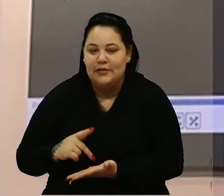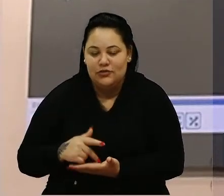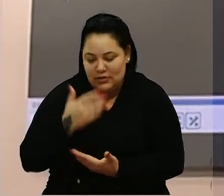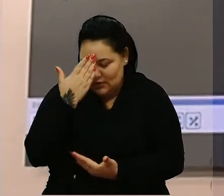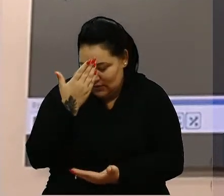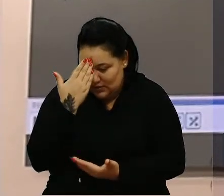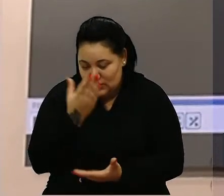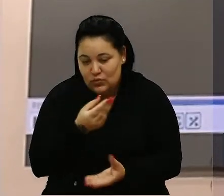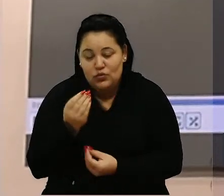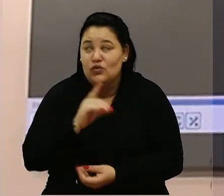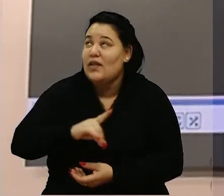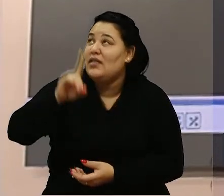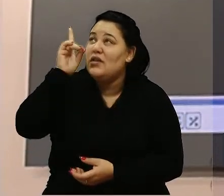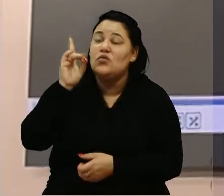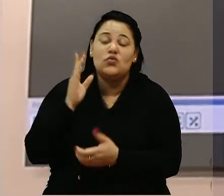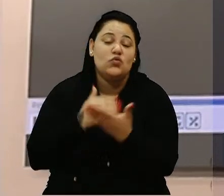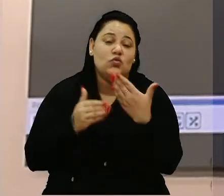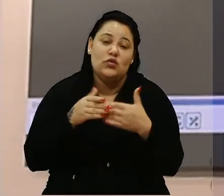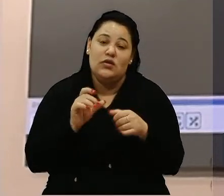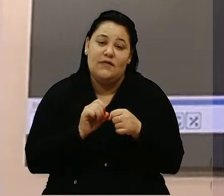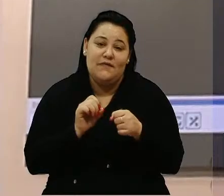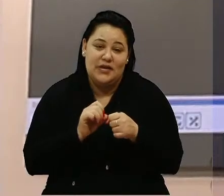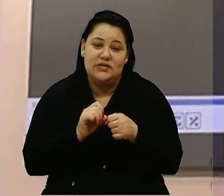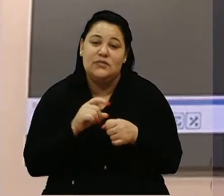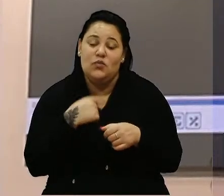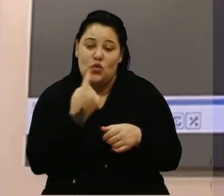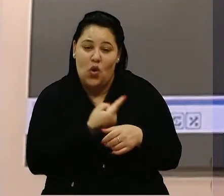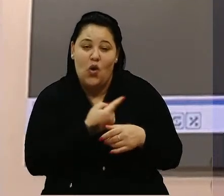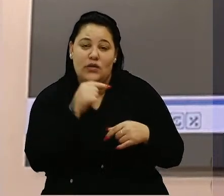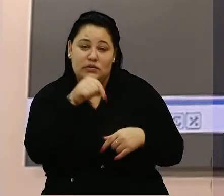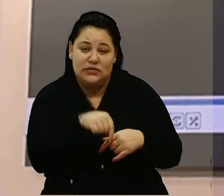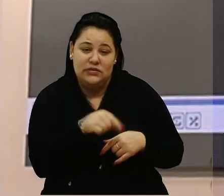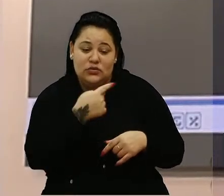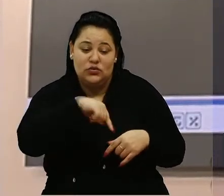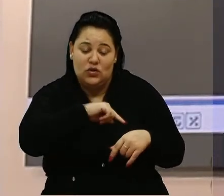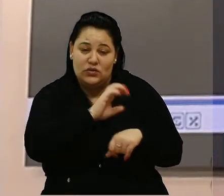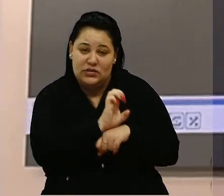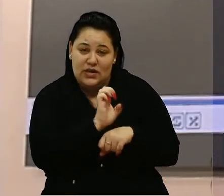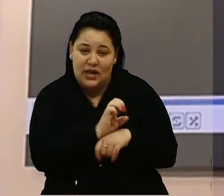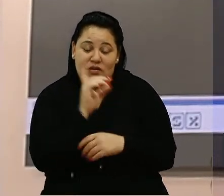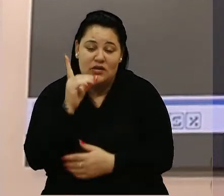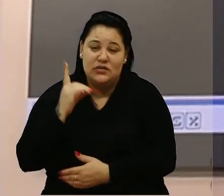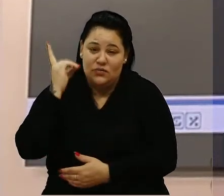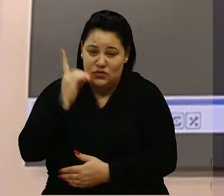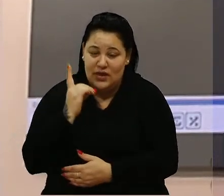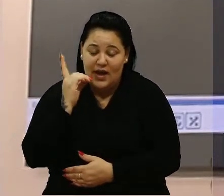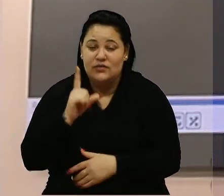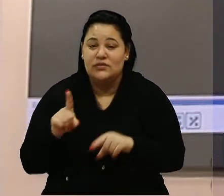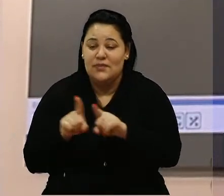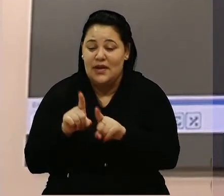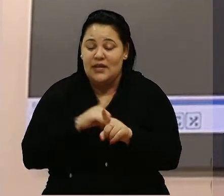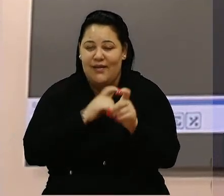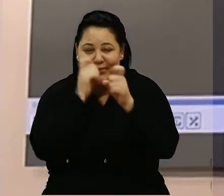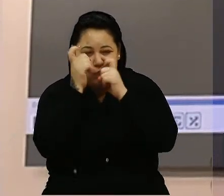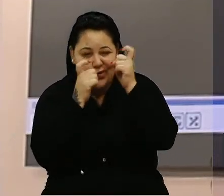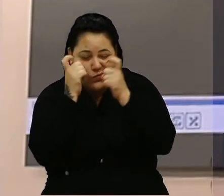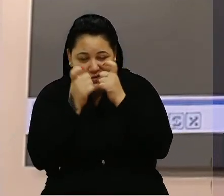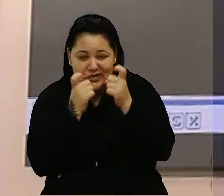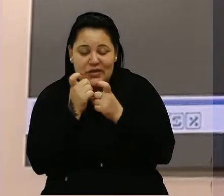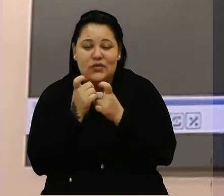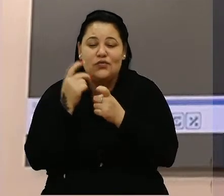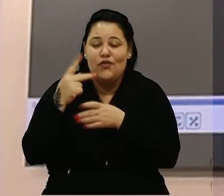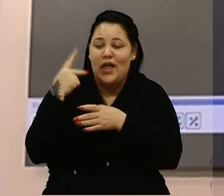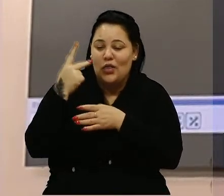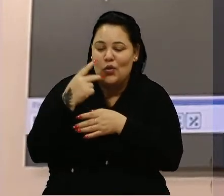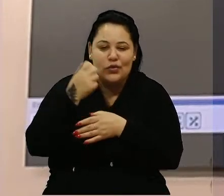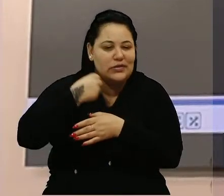a Deus por tudo, o que tem feito por nós no nosso Estado, aos deputados que têm essa preocupação, aos parlamentares,